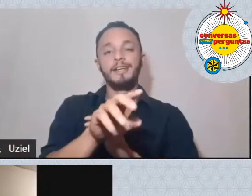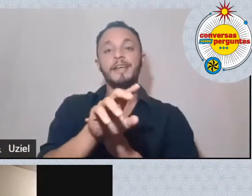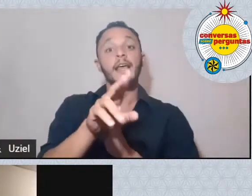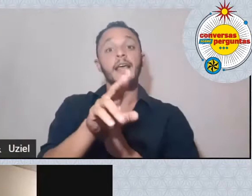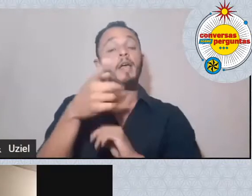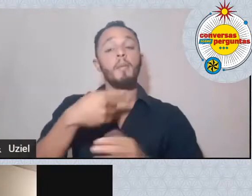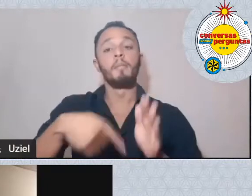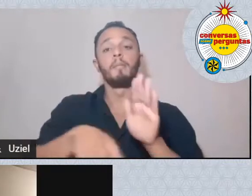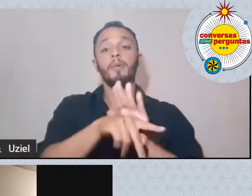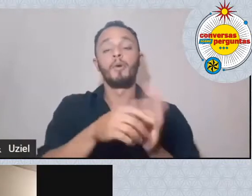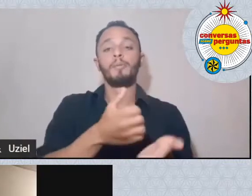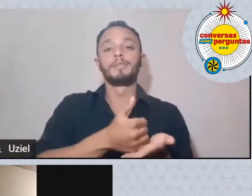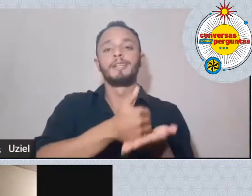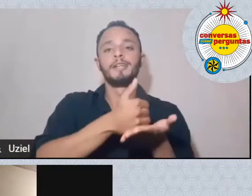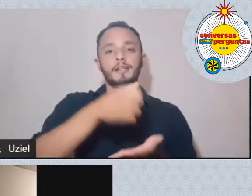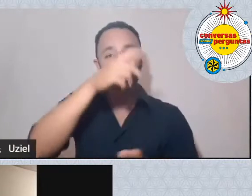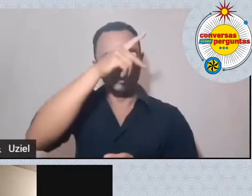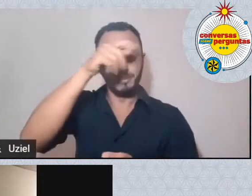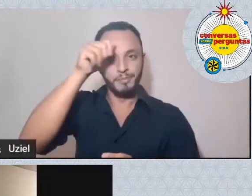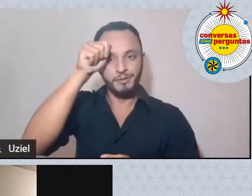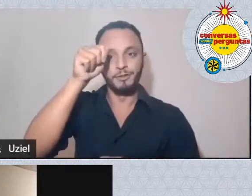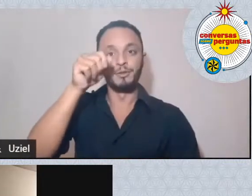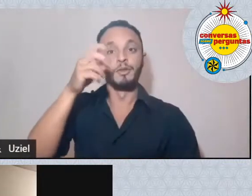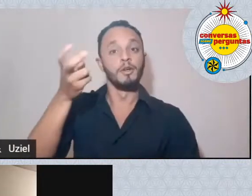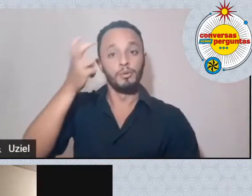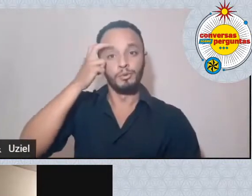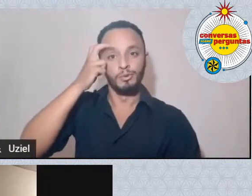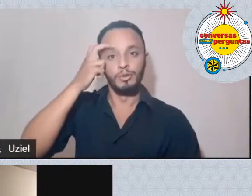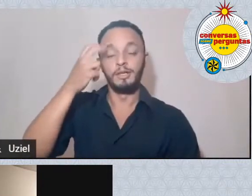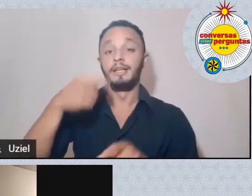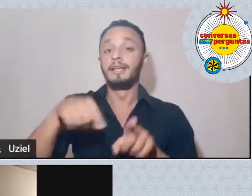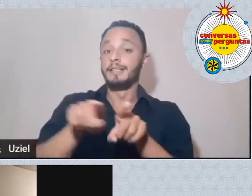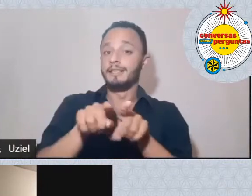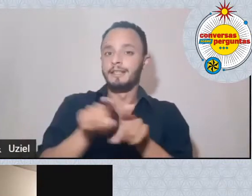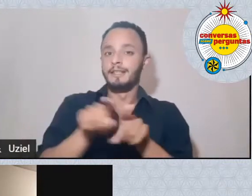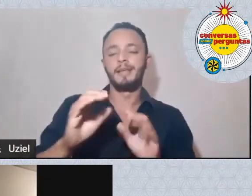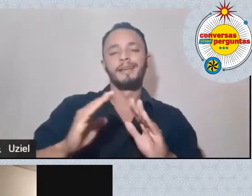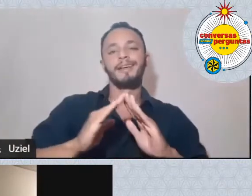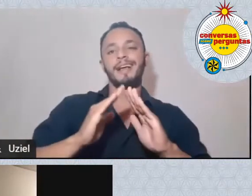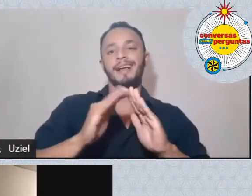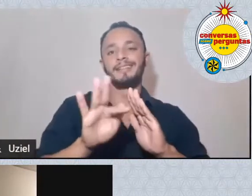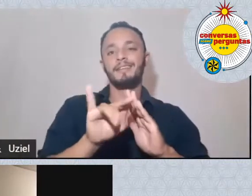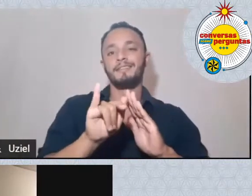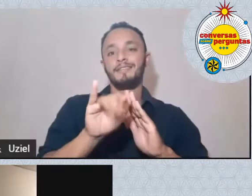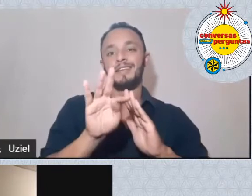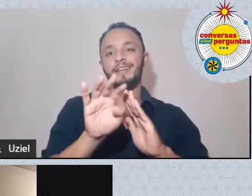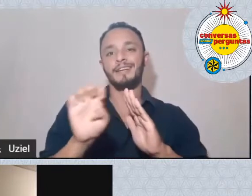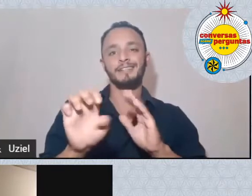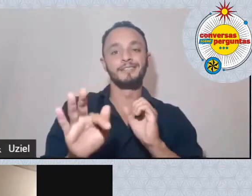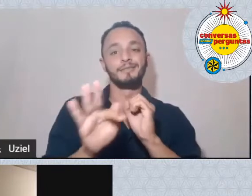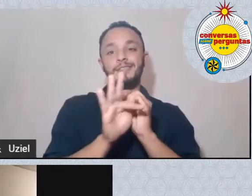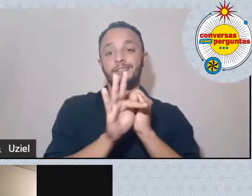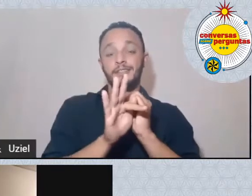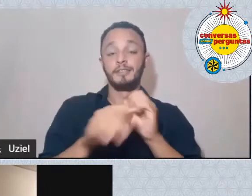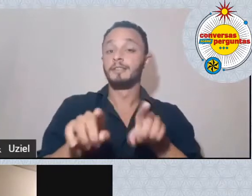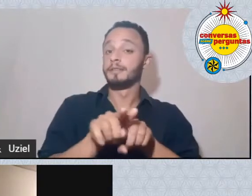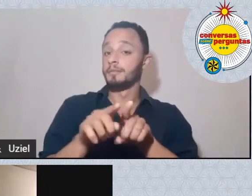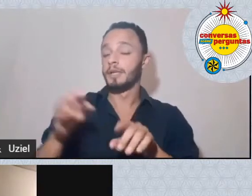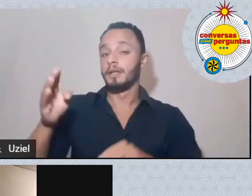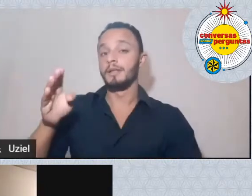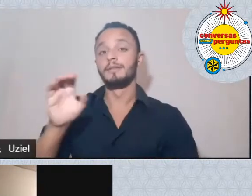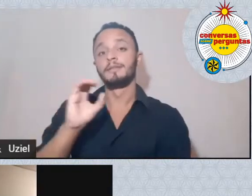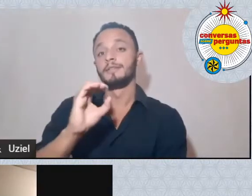do Ministério do Turismo e do Governo Federal, numa iniciativa conjunta da Casa Fiat de Cultura, do Centro Cultural Banco do Brasil,